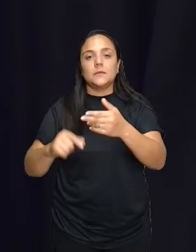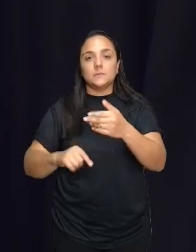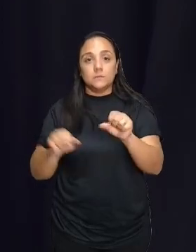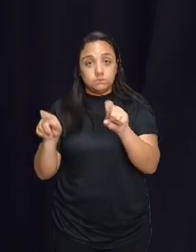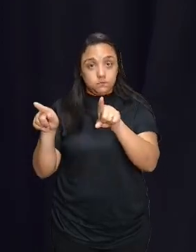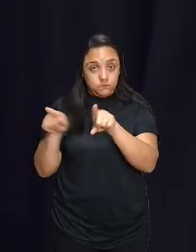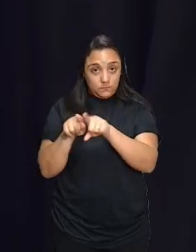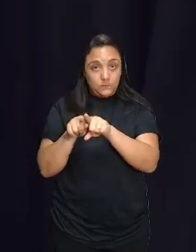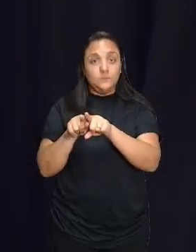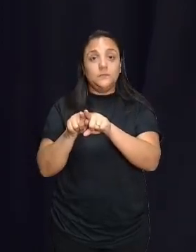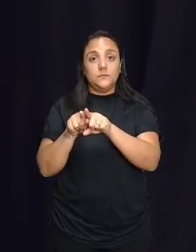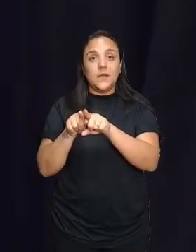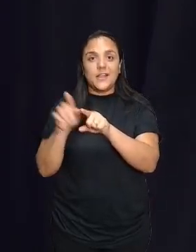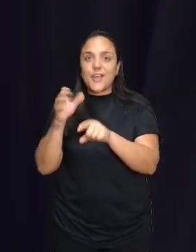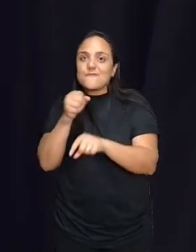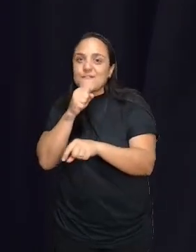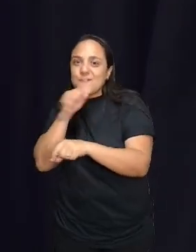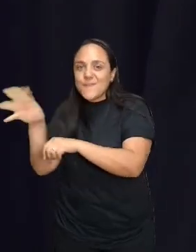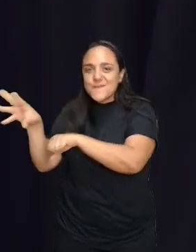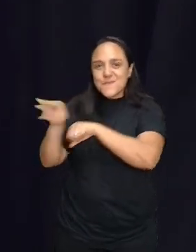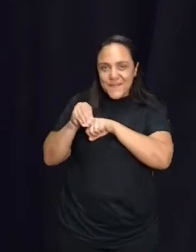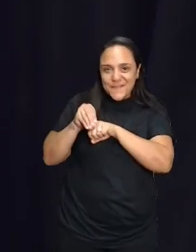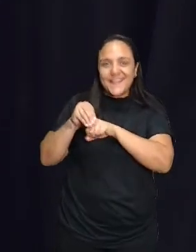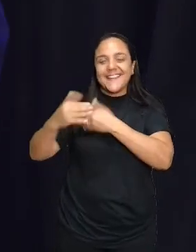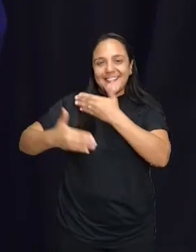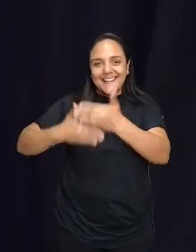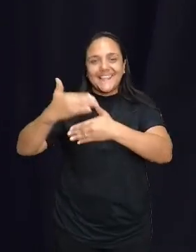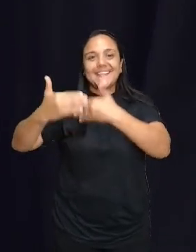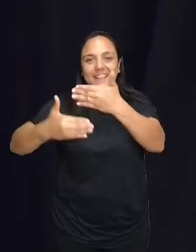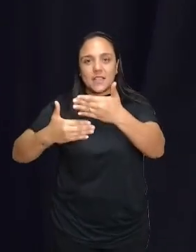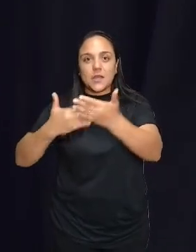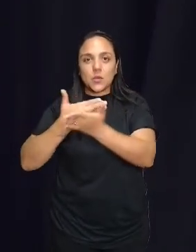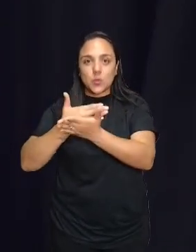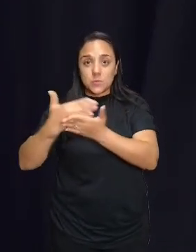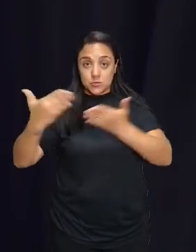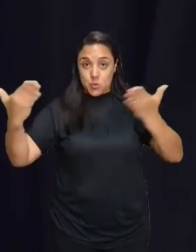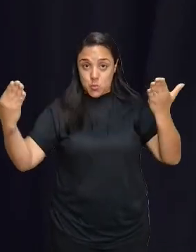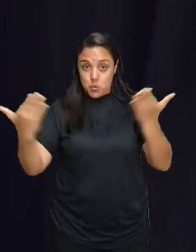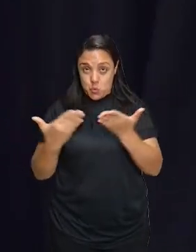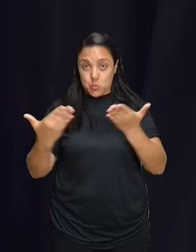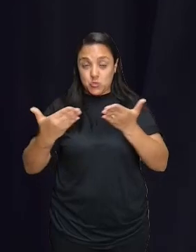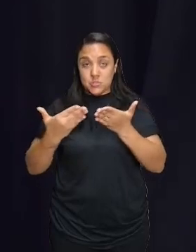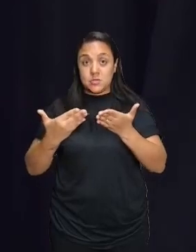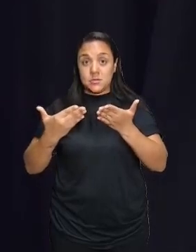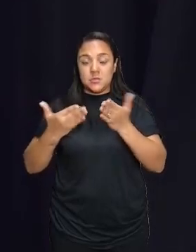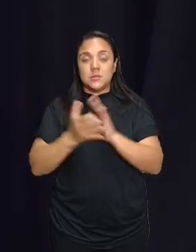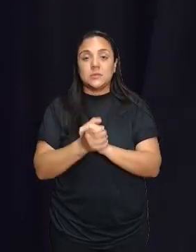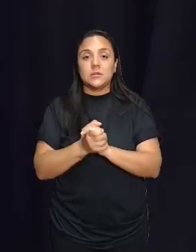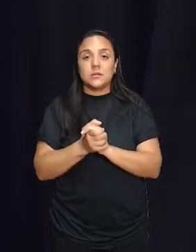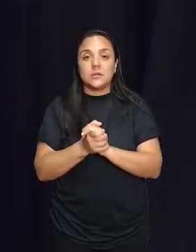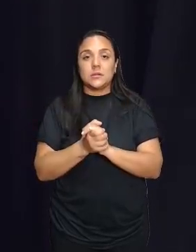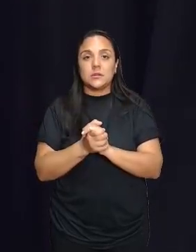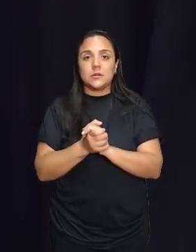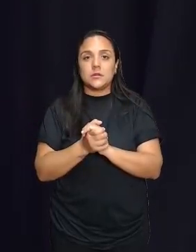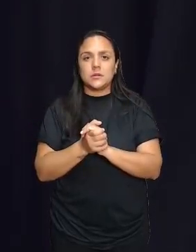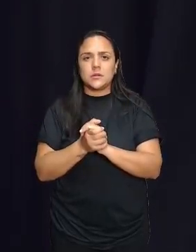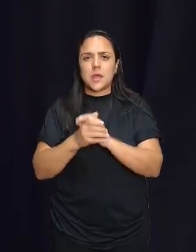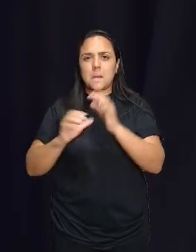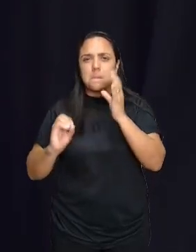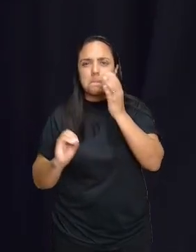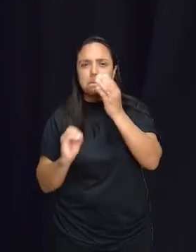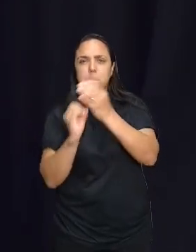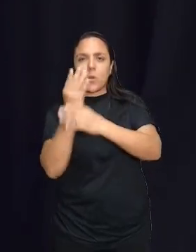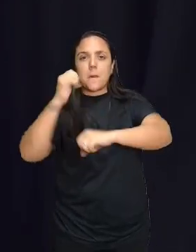história da avó dele. E em 2015, o Maturi Jobs, como ele é hoje, nasceu. Primeira plataforma do Brasil que